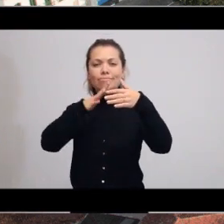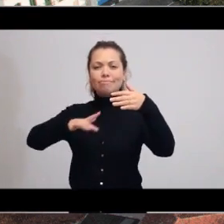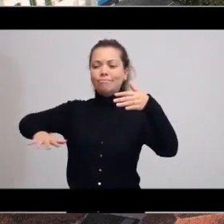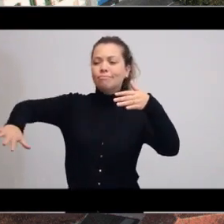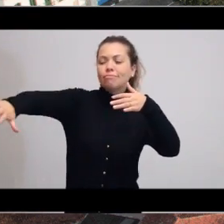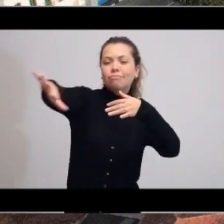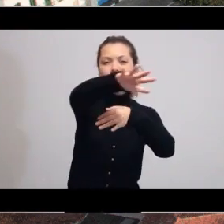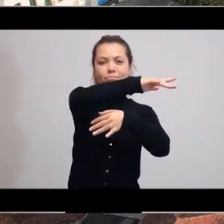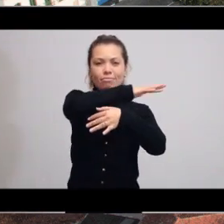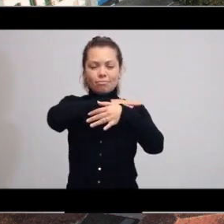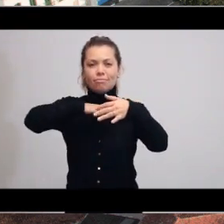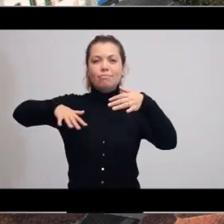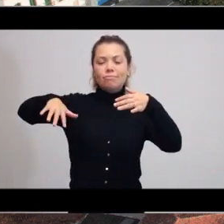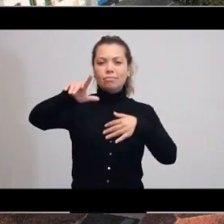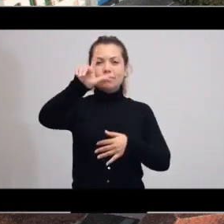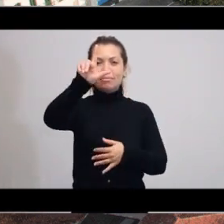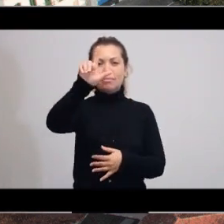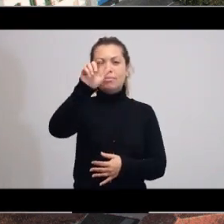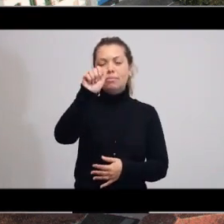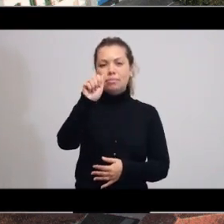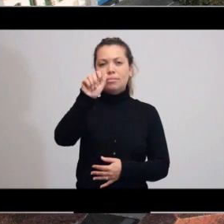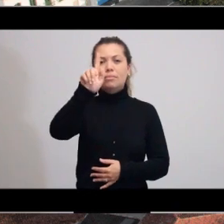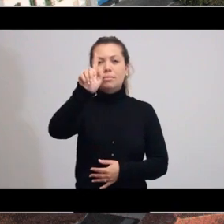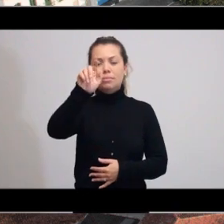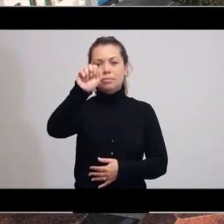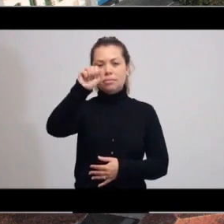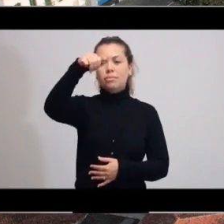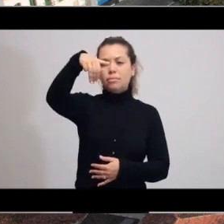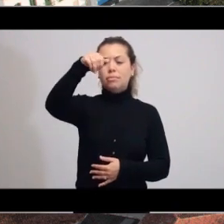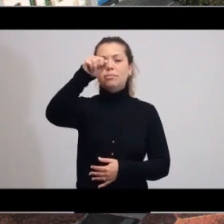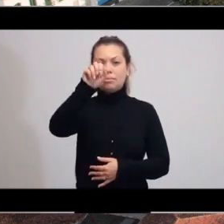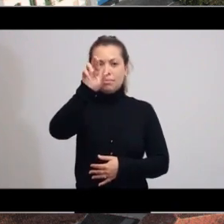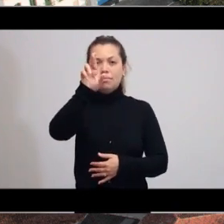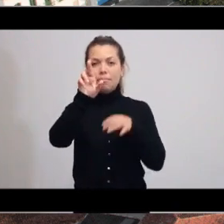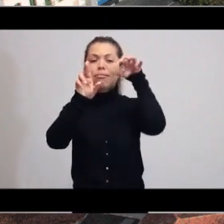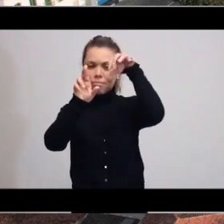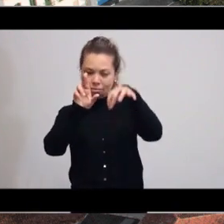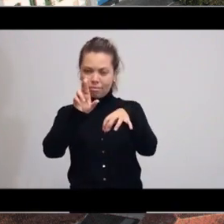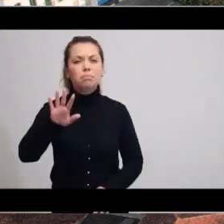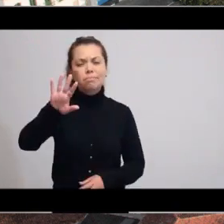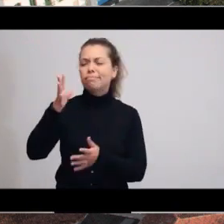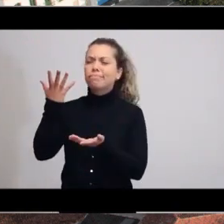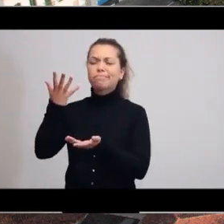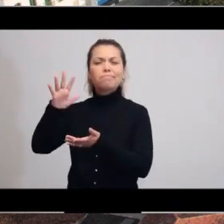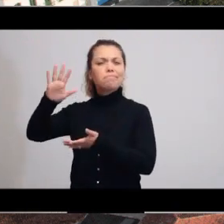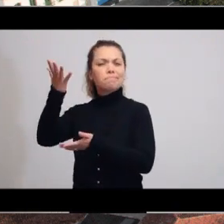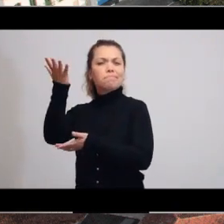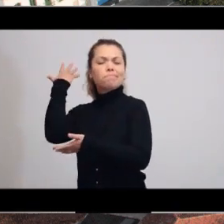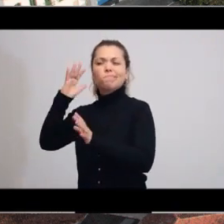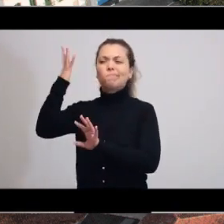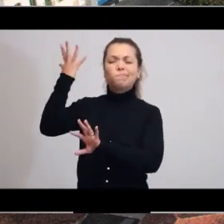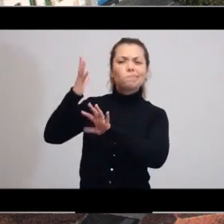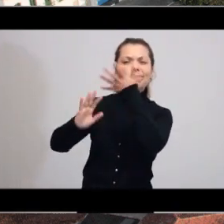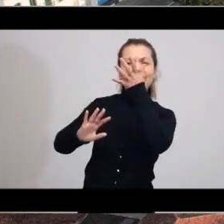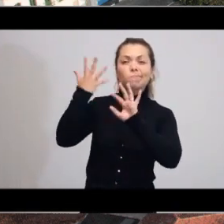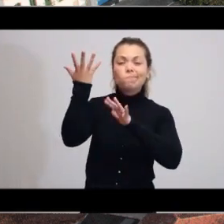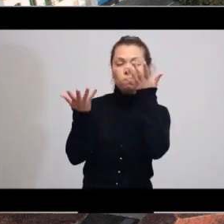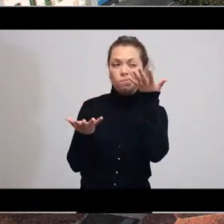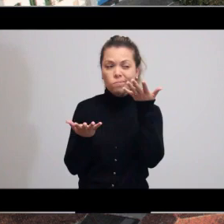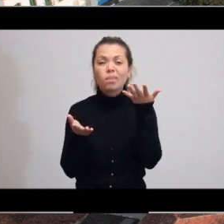atacaram São Vicente. Diante disso, a ordem foi de recolhimento de toda a população a São Vicente. Este primeiro